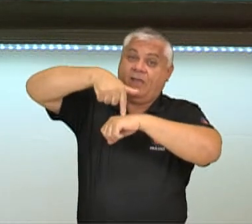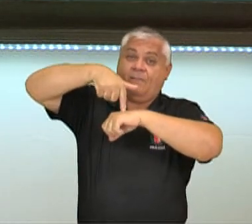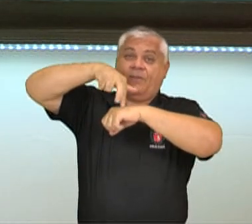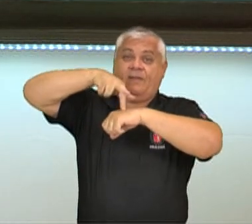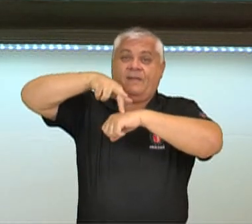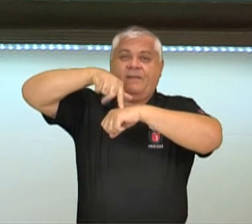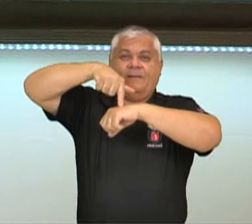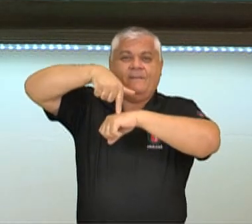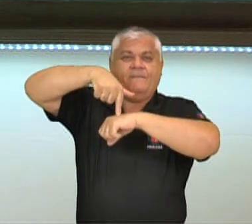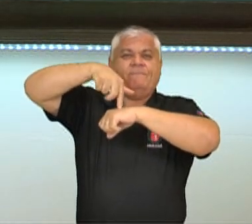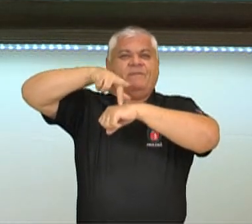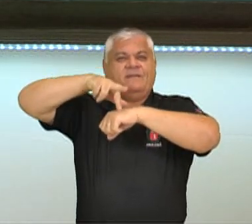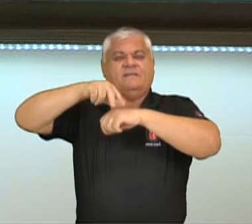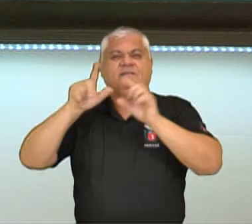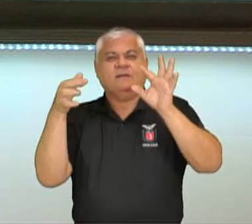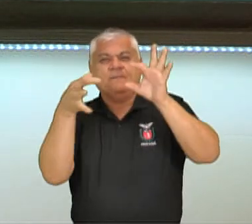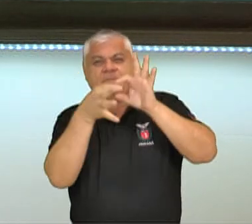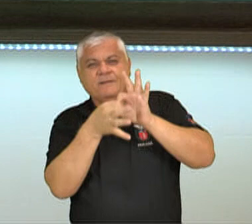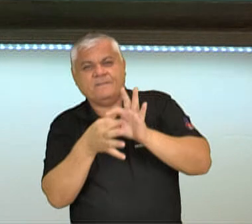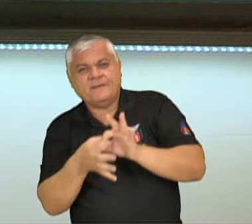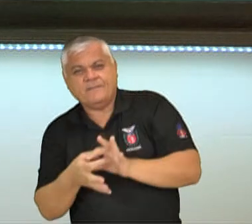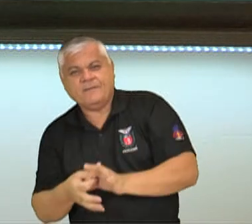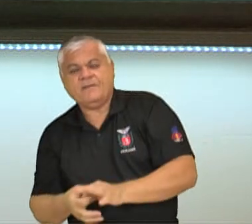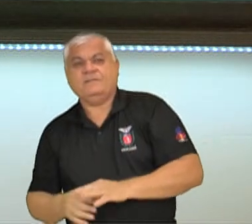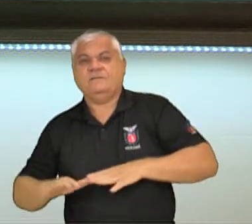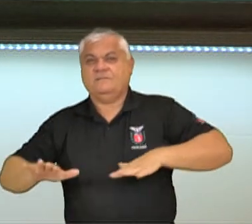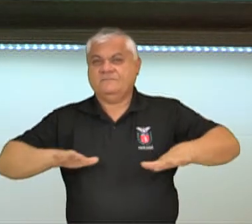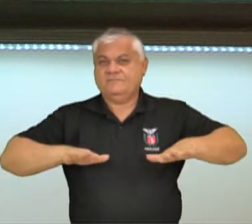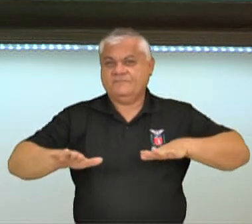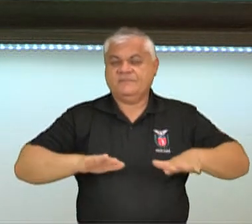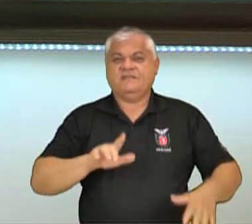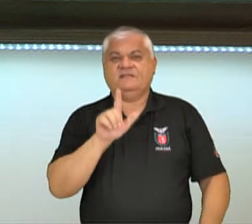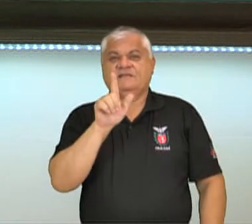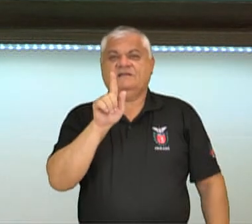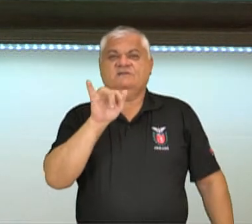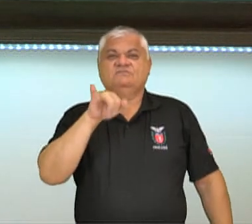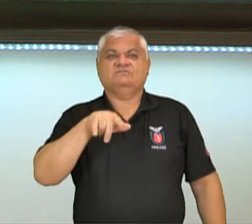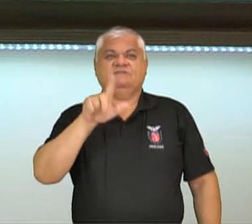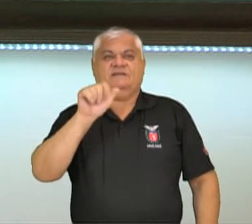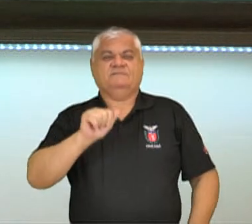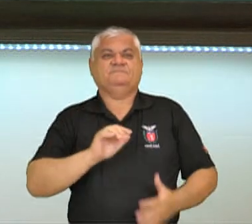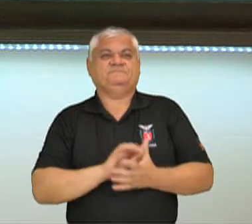golpe vai encaixando com a ginga? Tá? Isso que é o importante da gente entender.